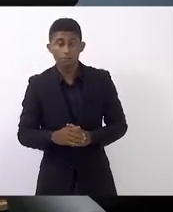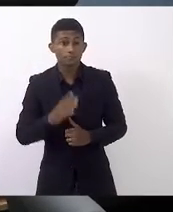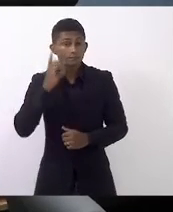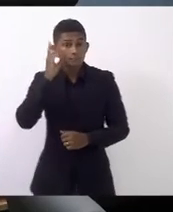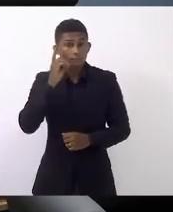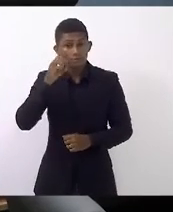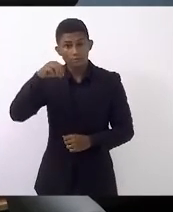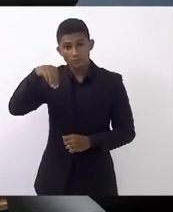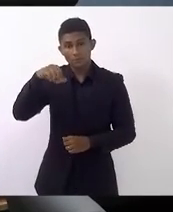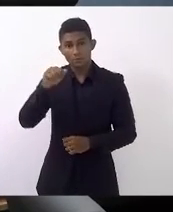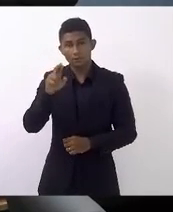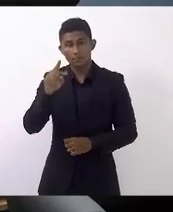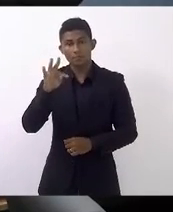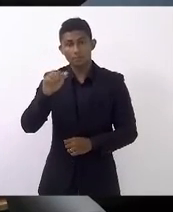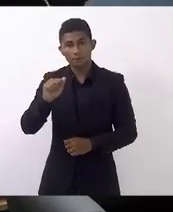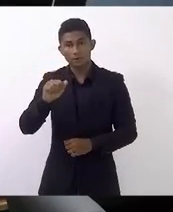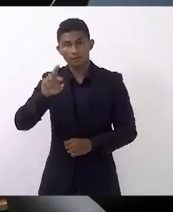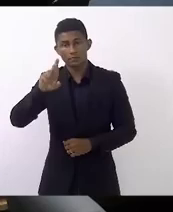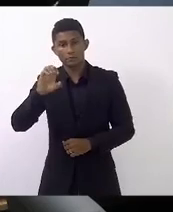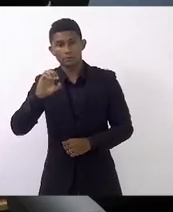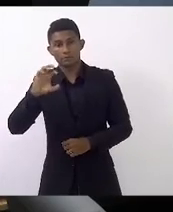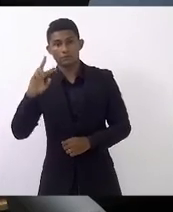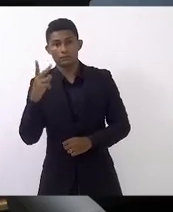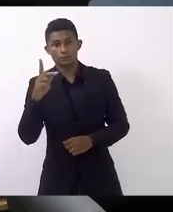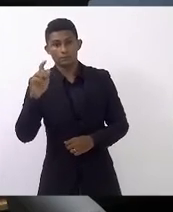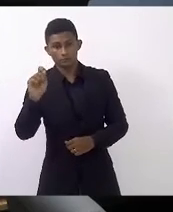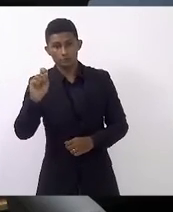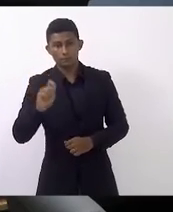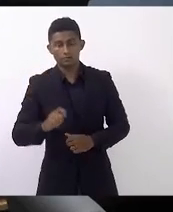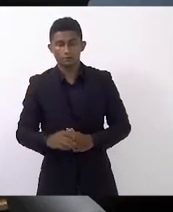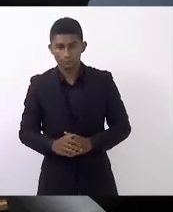Marta Rocha. Marta Rocha.